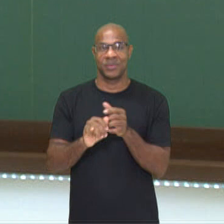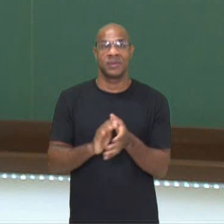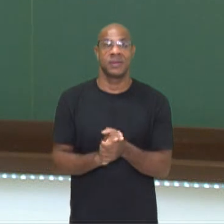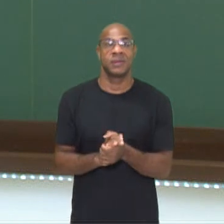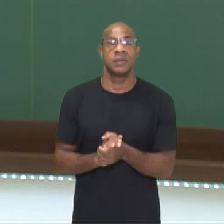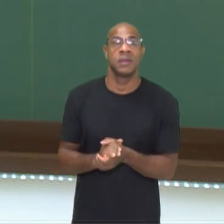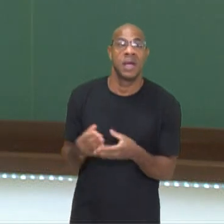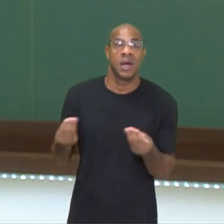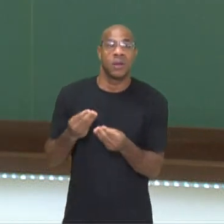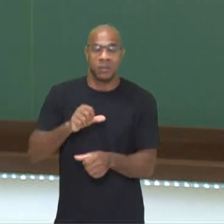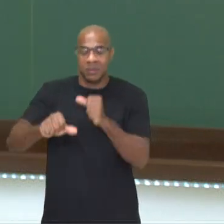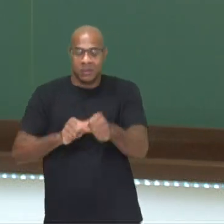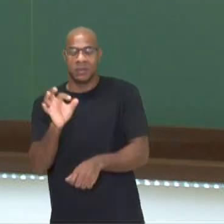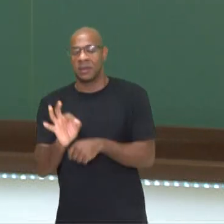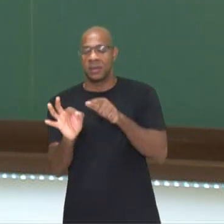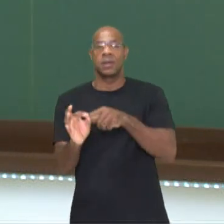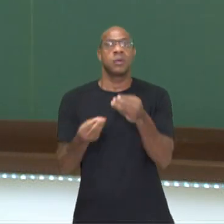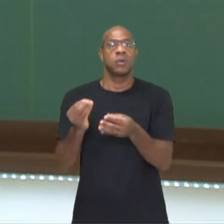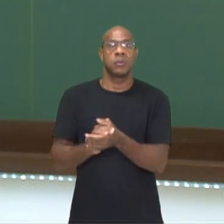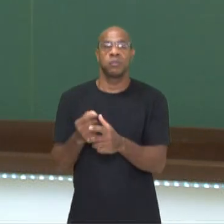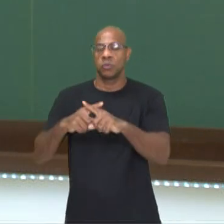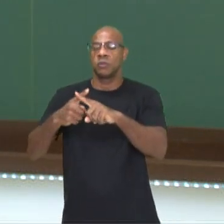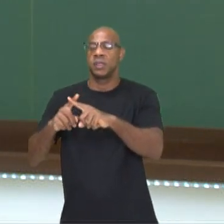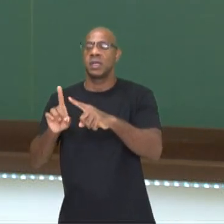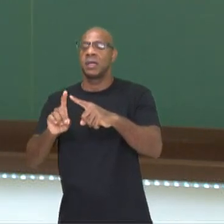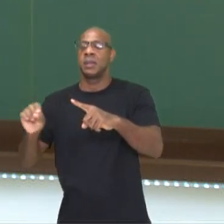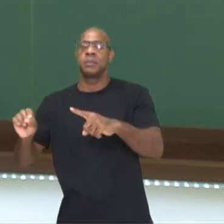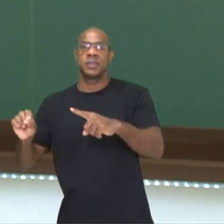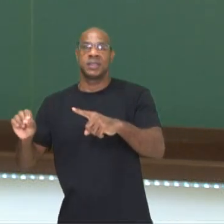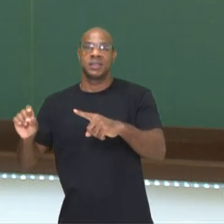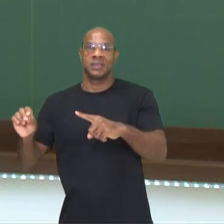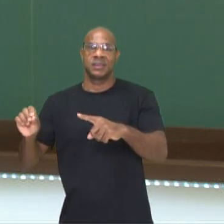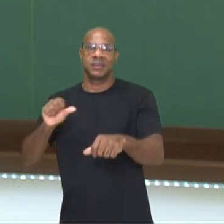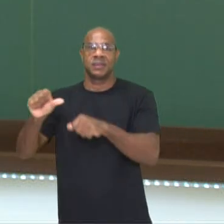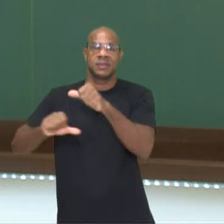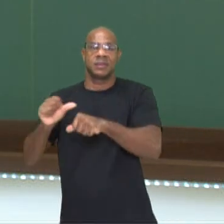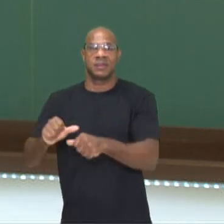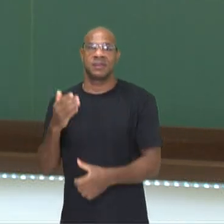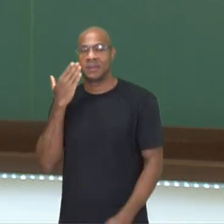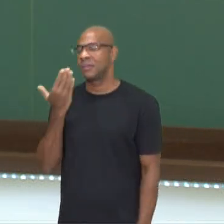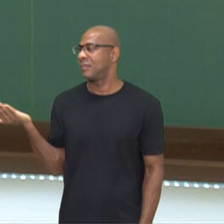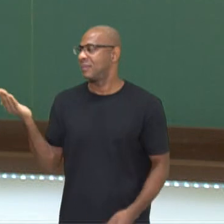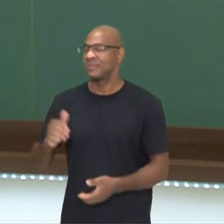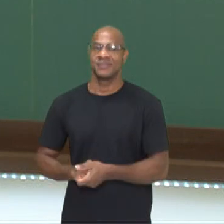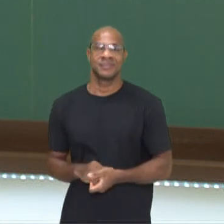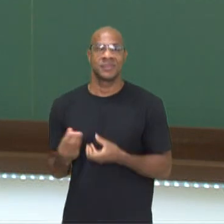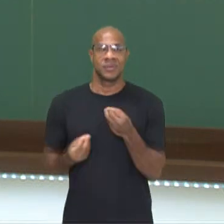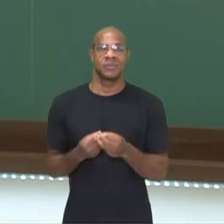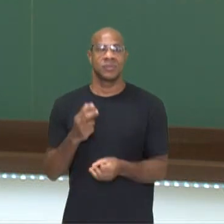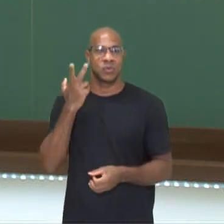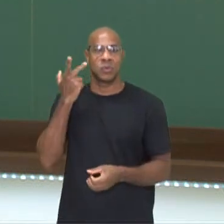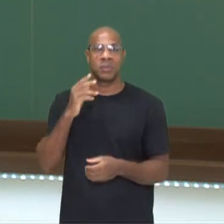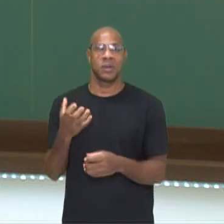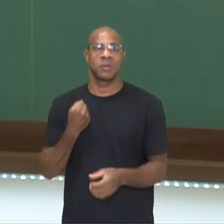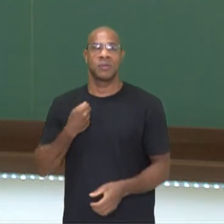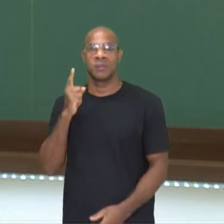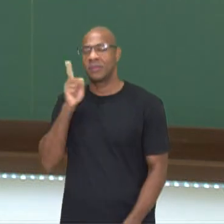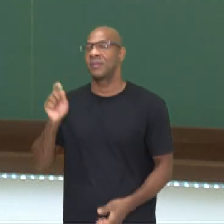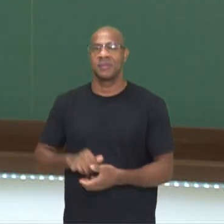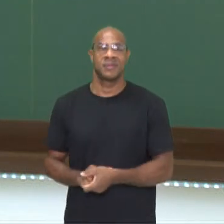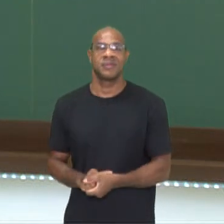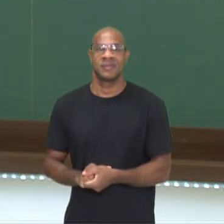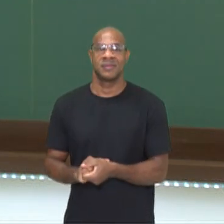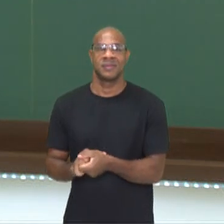por 100. Aí, se eu multiplico por 100, ela passa para a forma percentual, ou percentual, como queira.